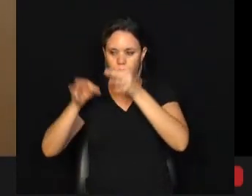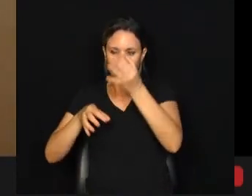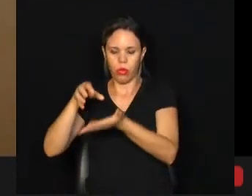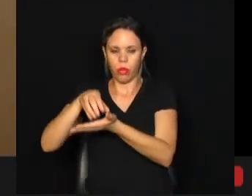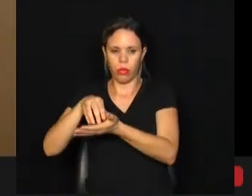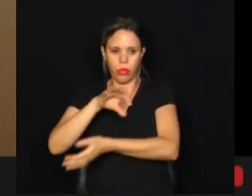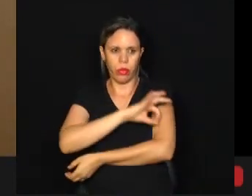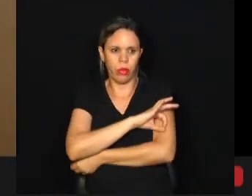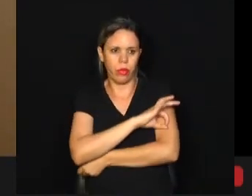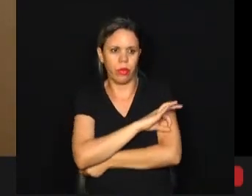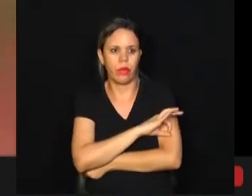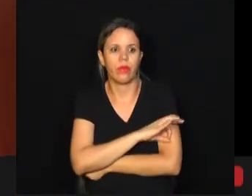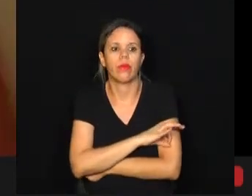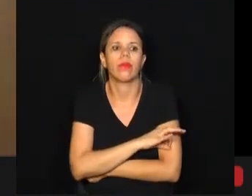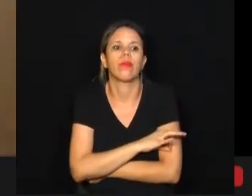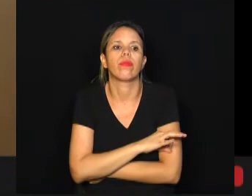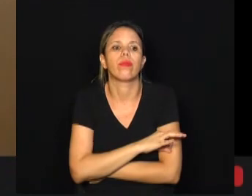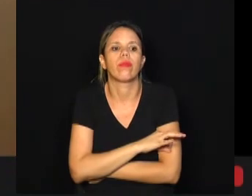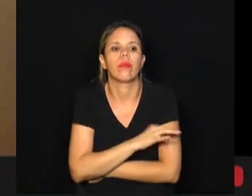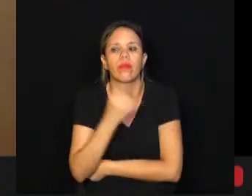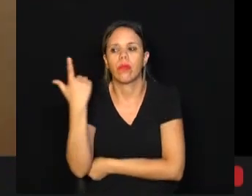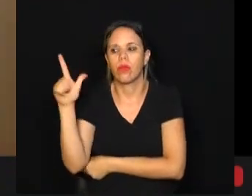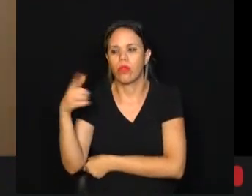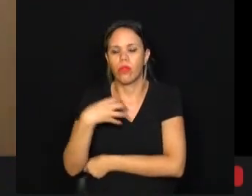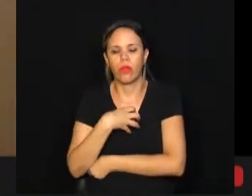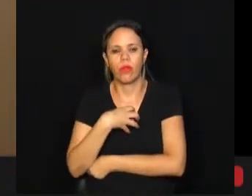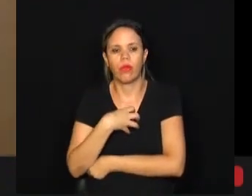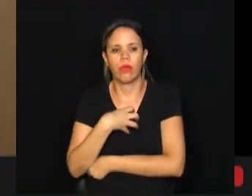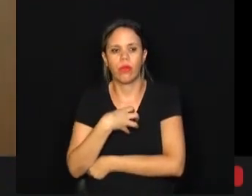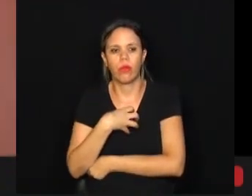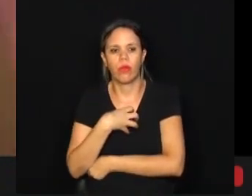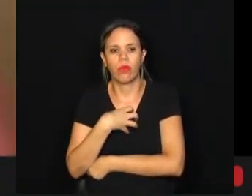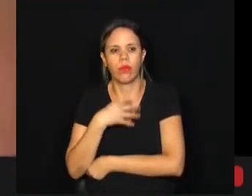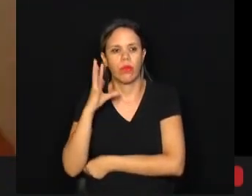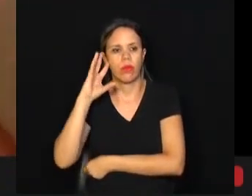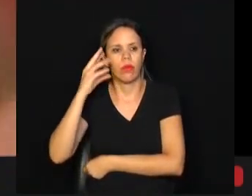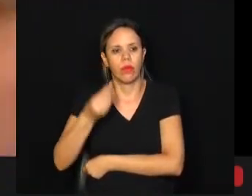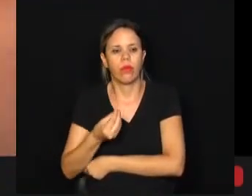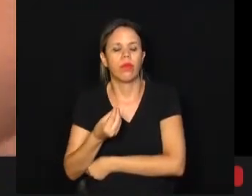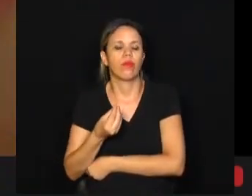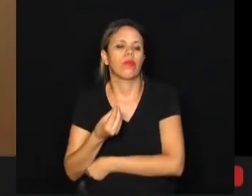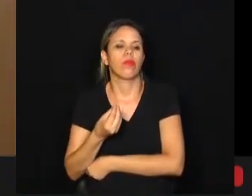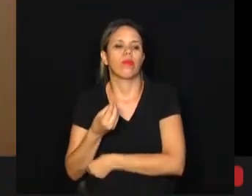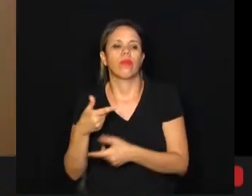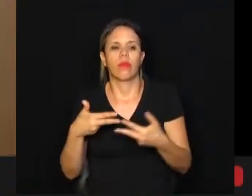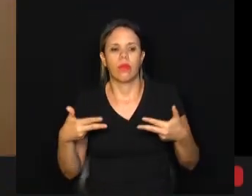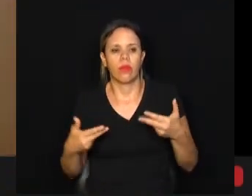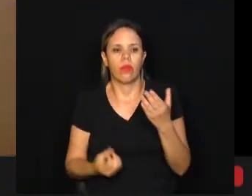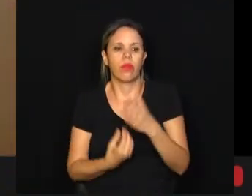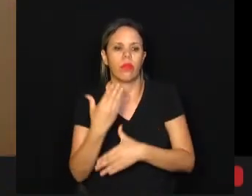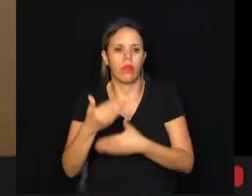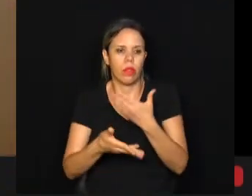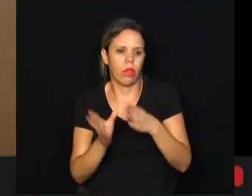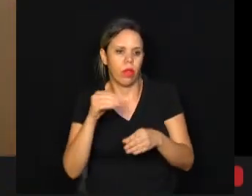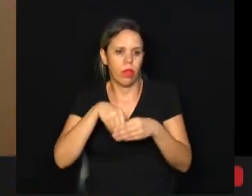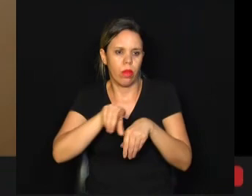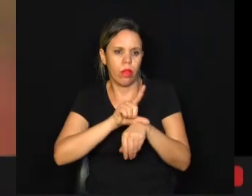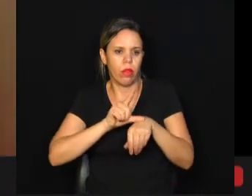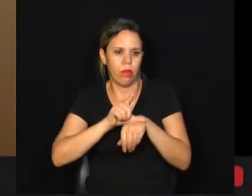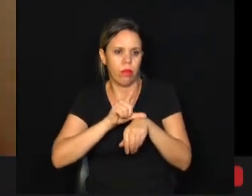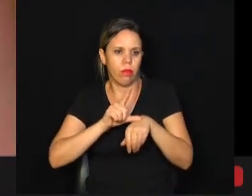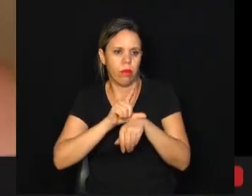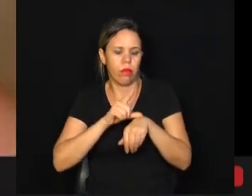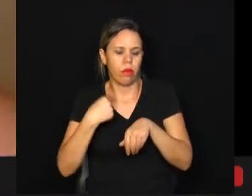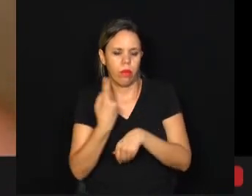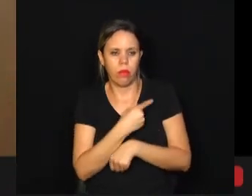Prefeitura, porque era uma outra maneira deles interpretarem uma questão que tocava a legislação. E a